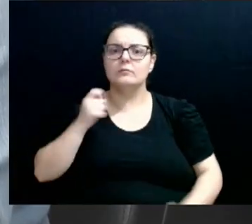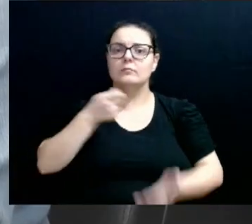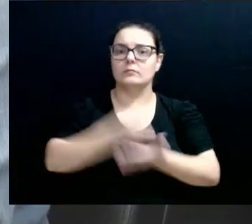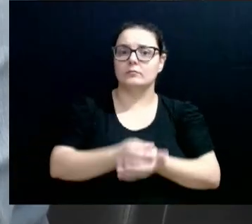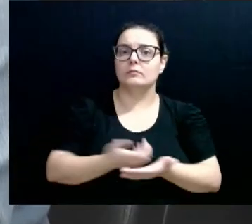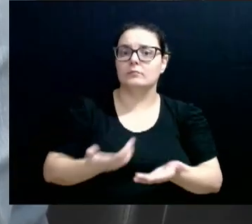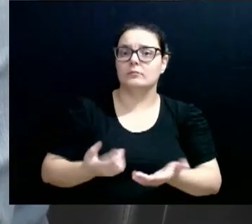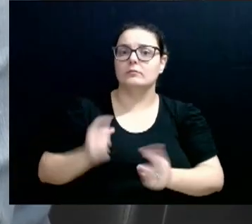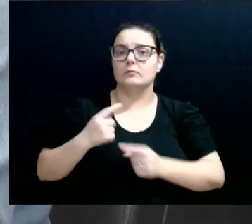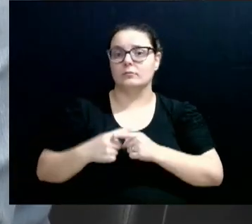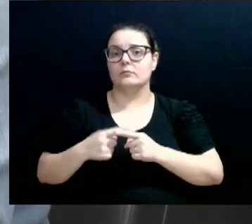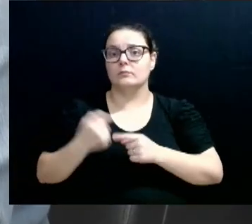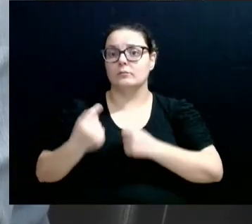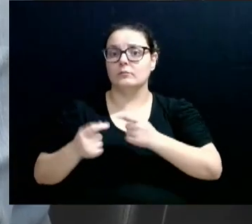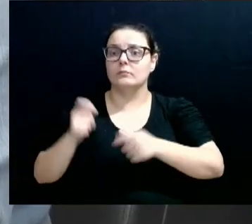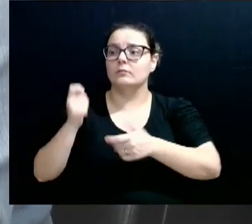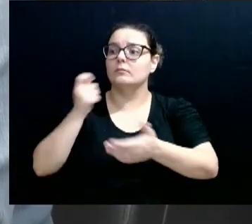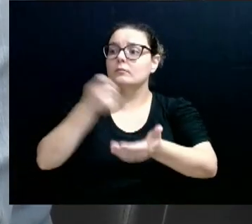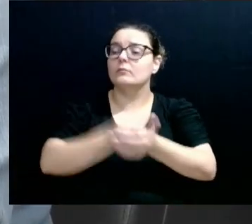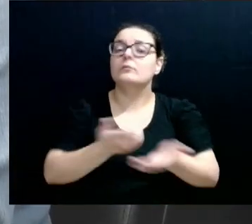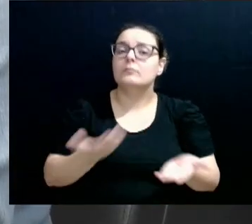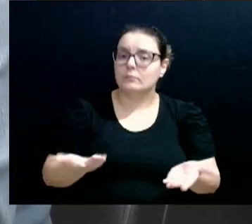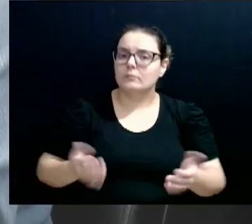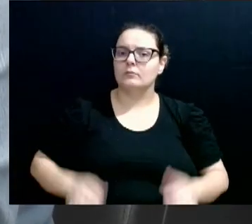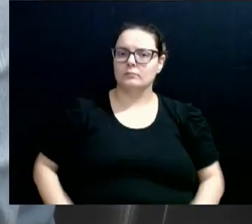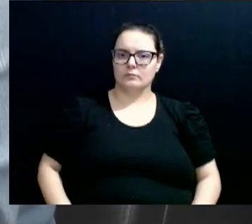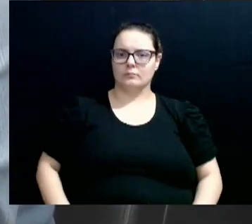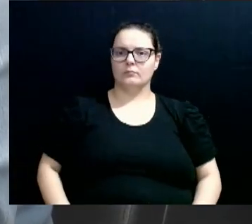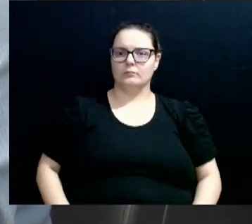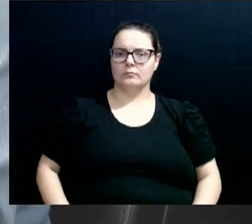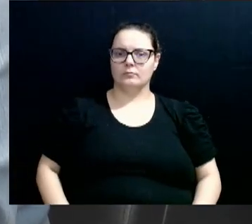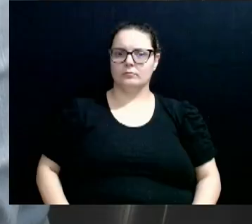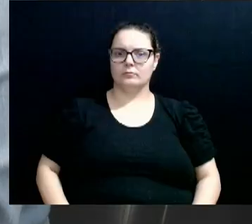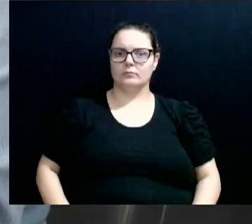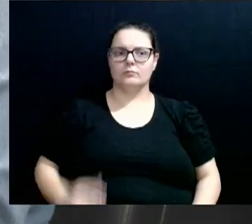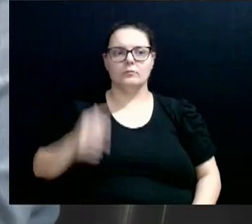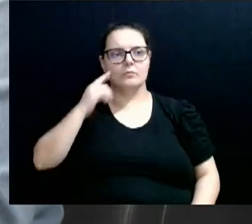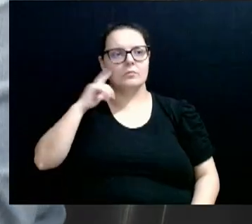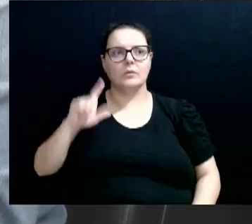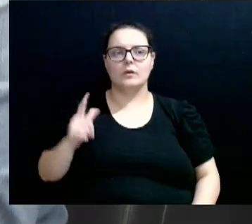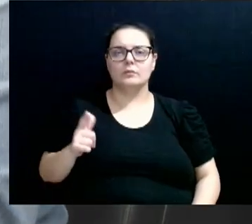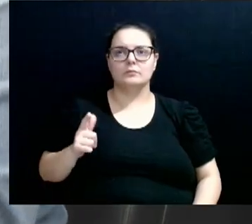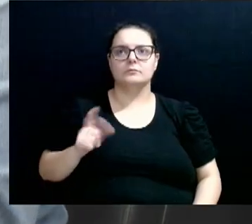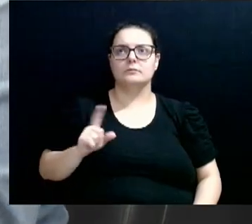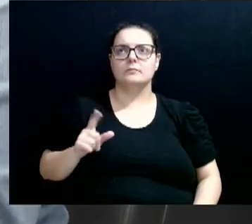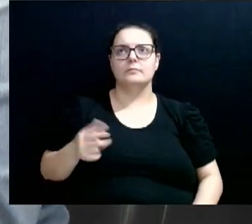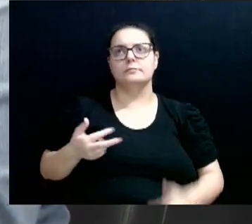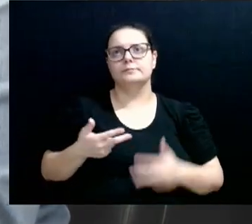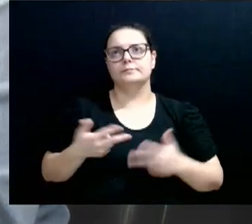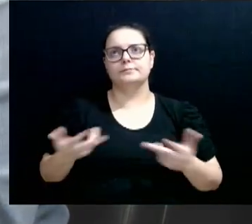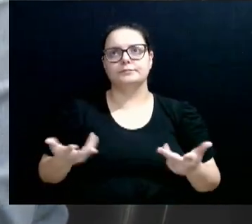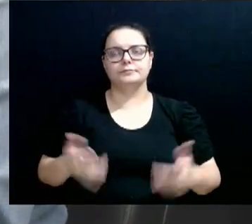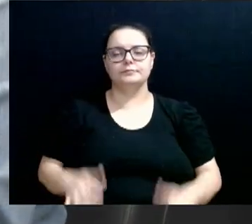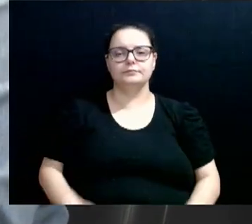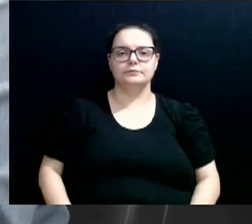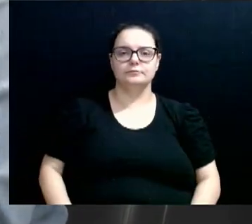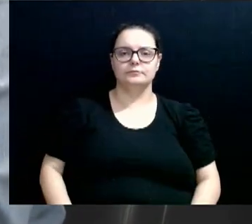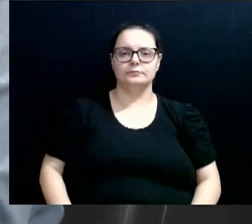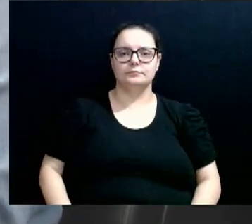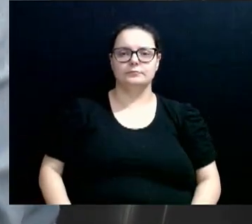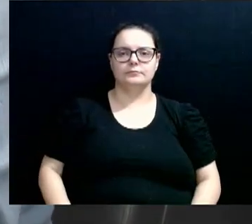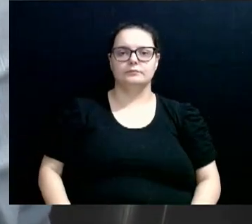isso. Então, claro que não era uma coisa de fazer com que a gente